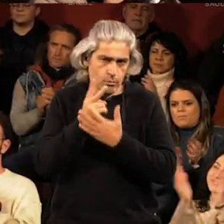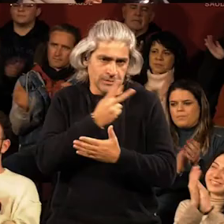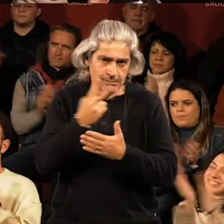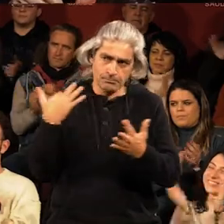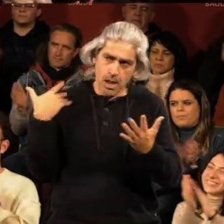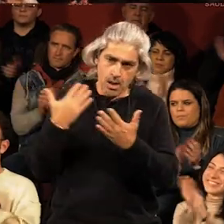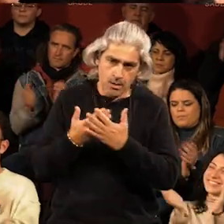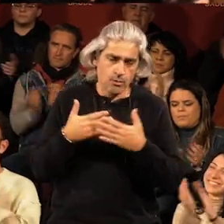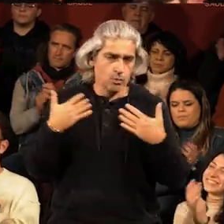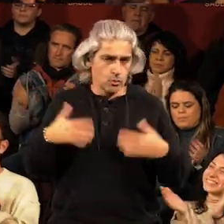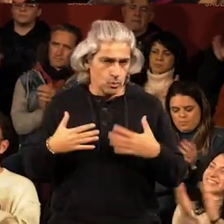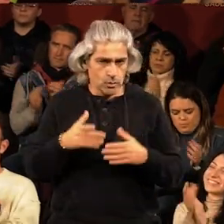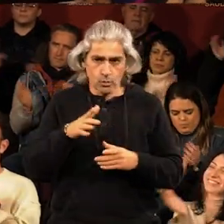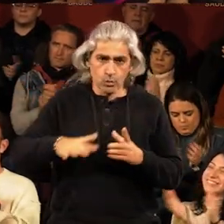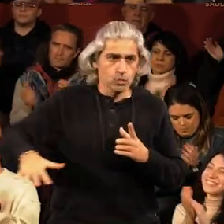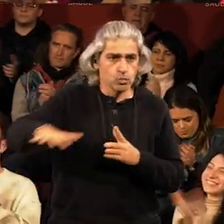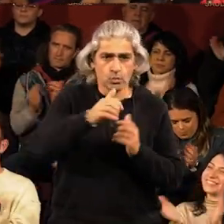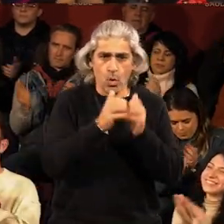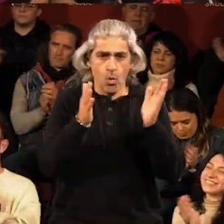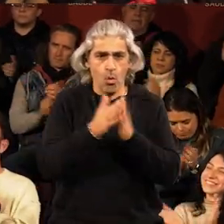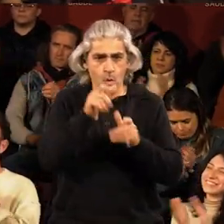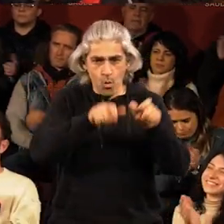semanas todos esses